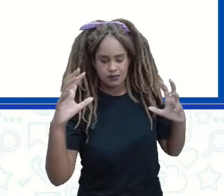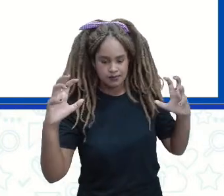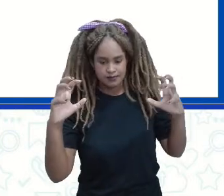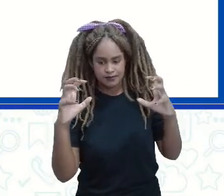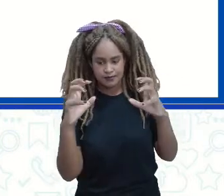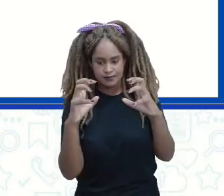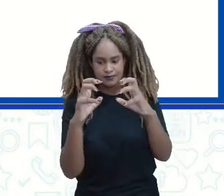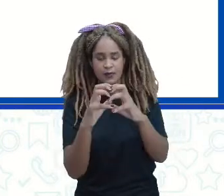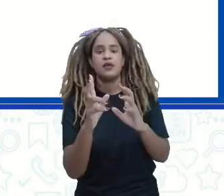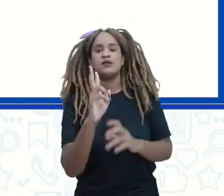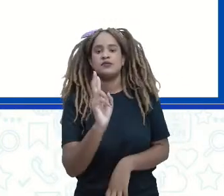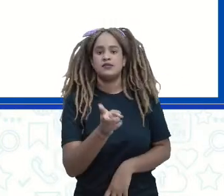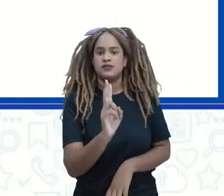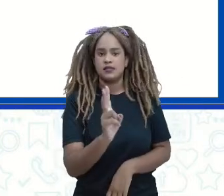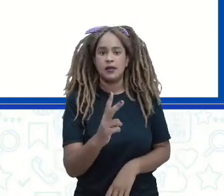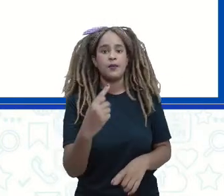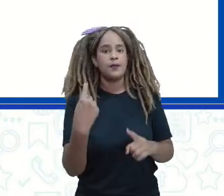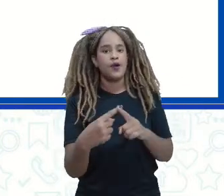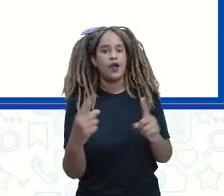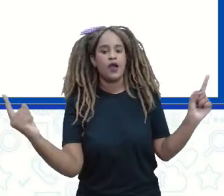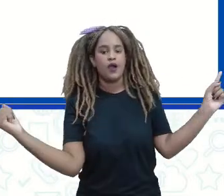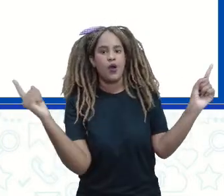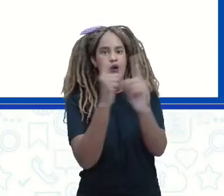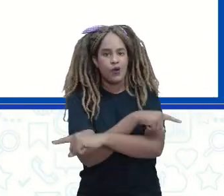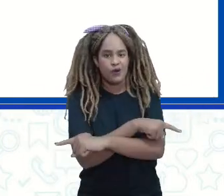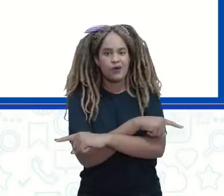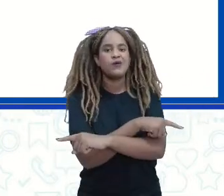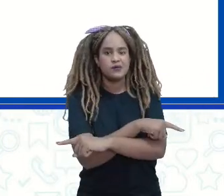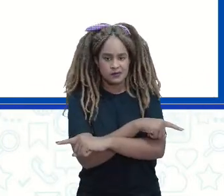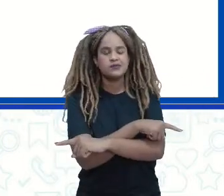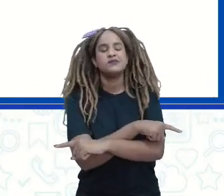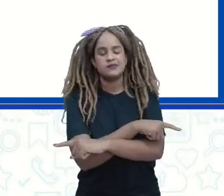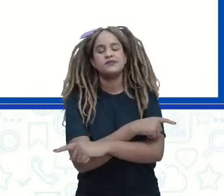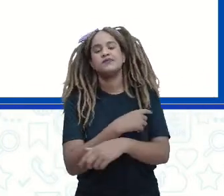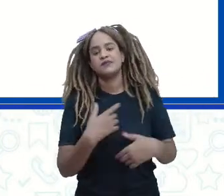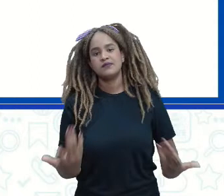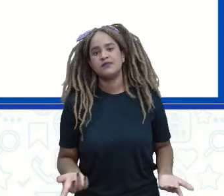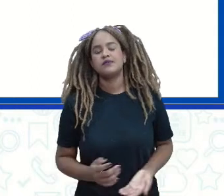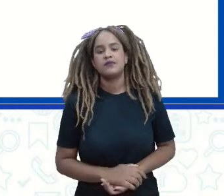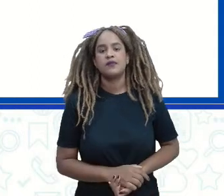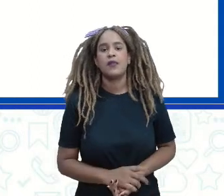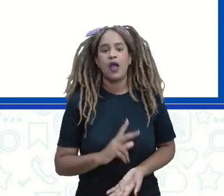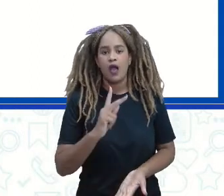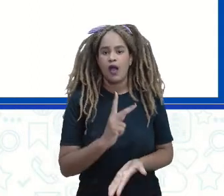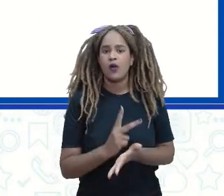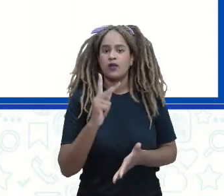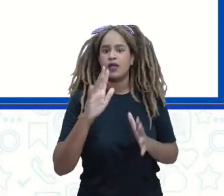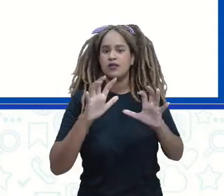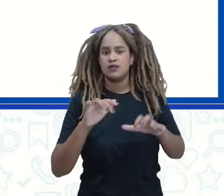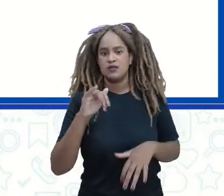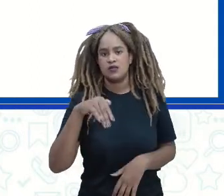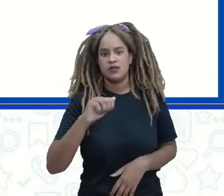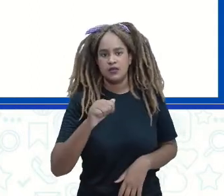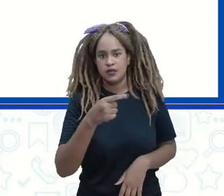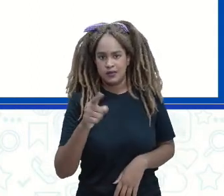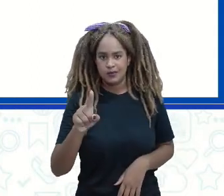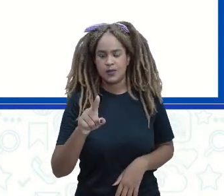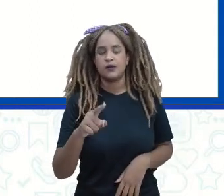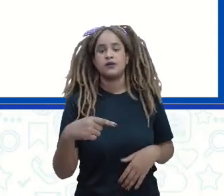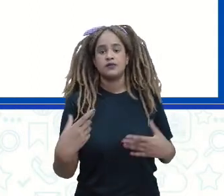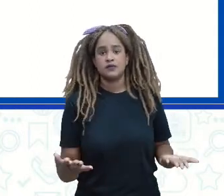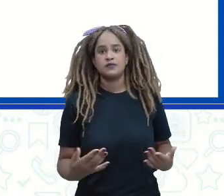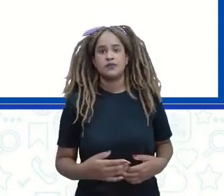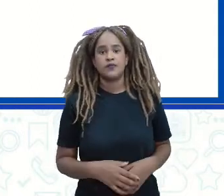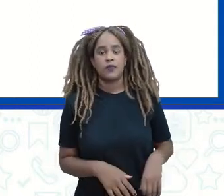está aí é completamente verdadeiro dizer que isso acontece com os ímãs, né? Então, o